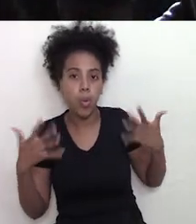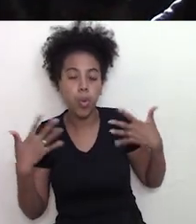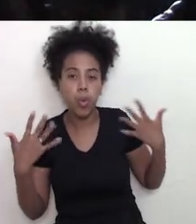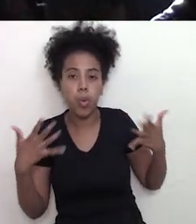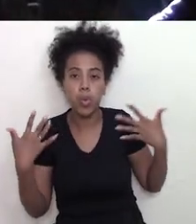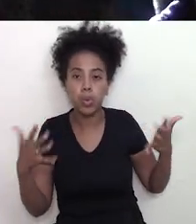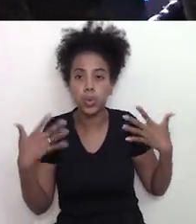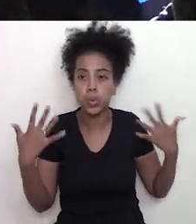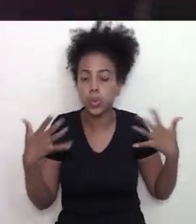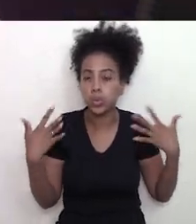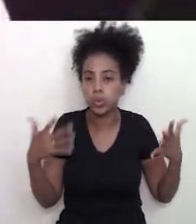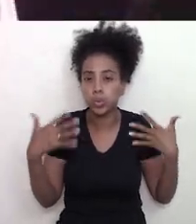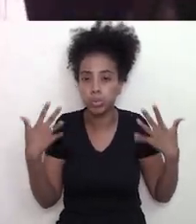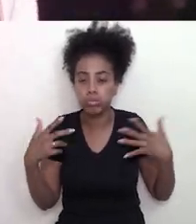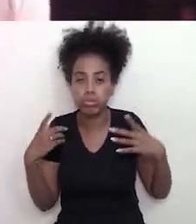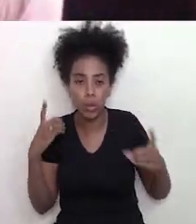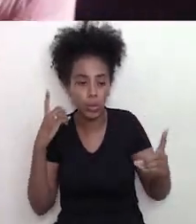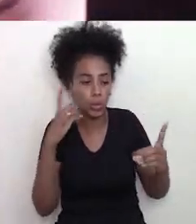nos achar.